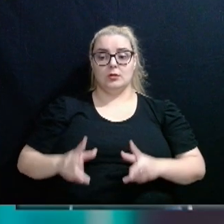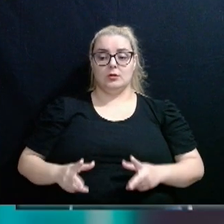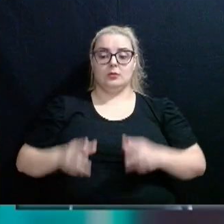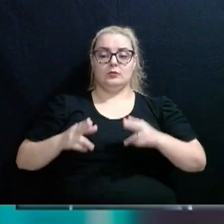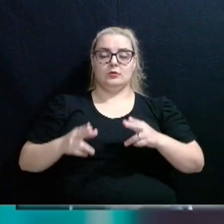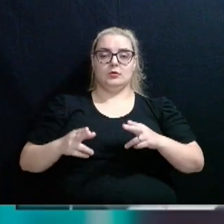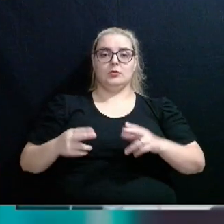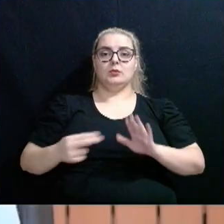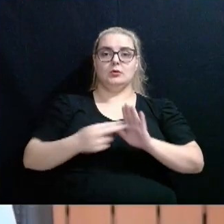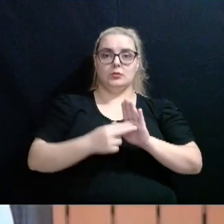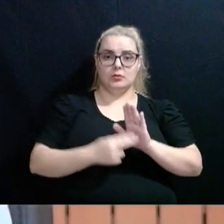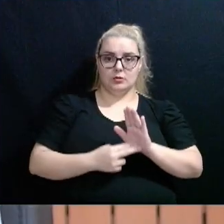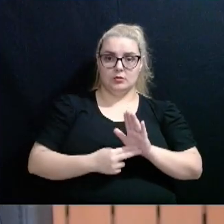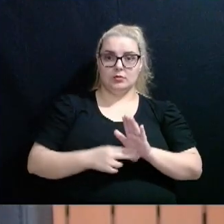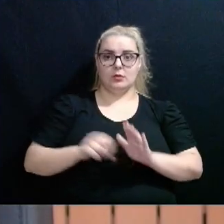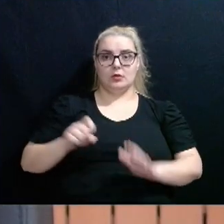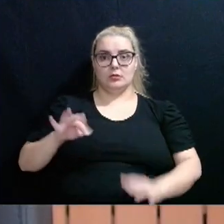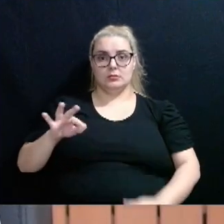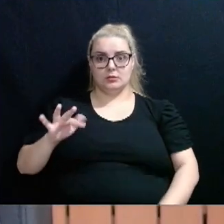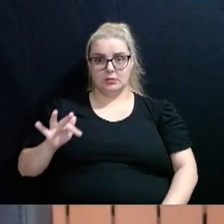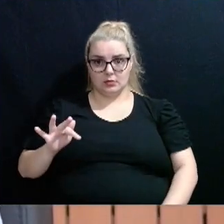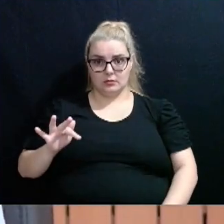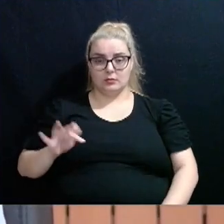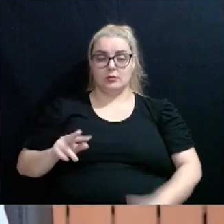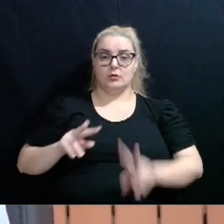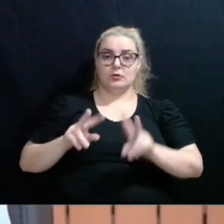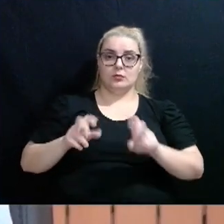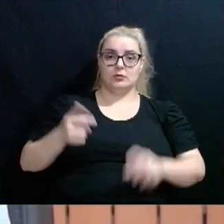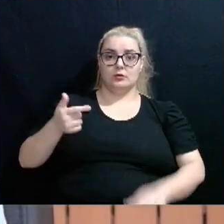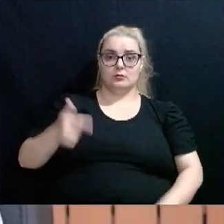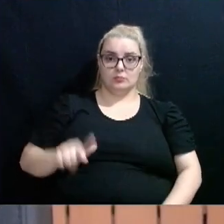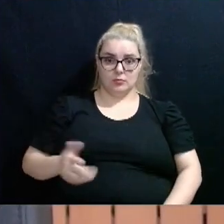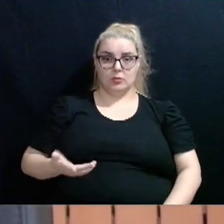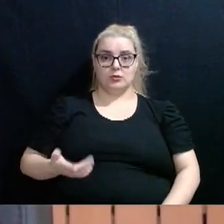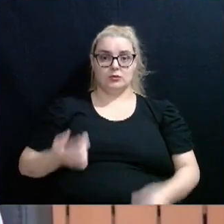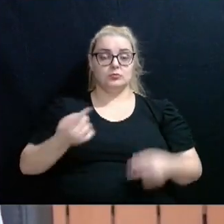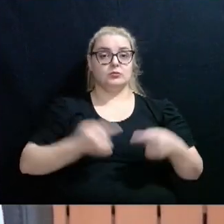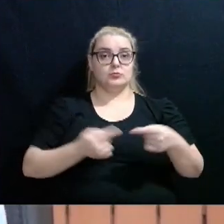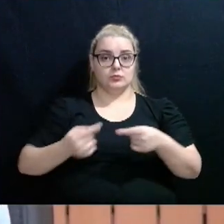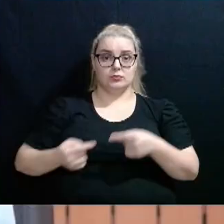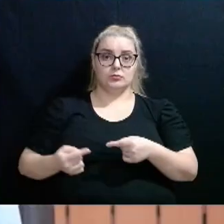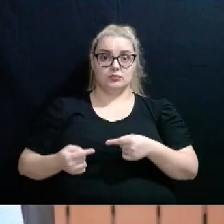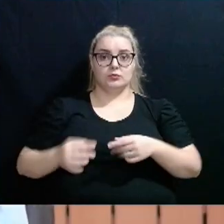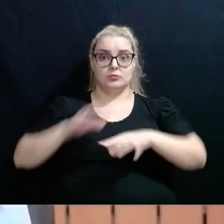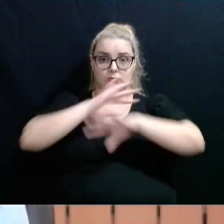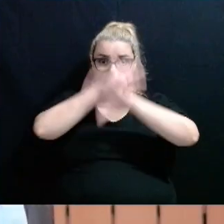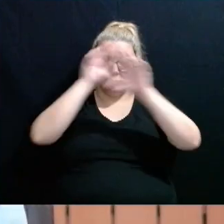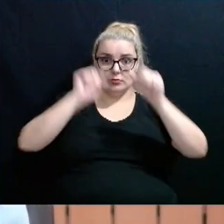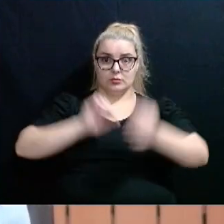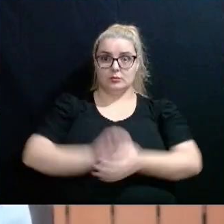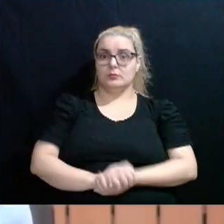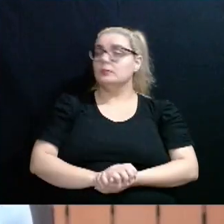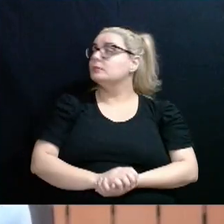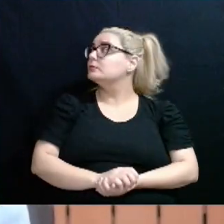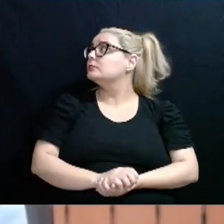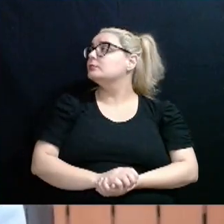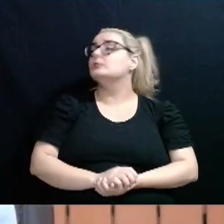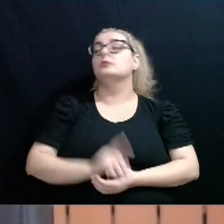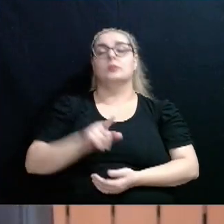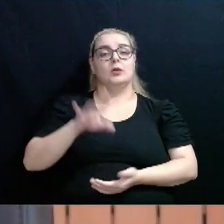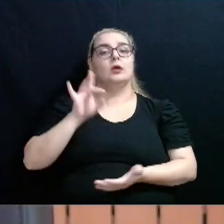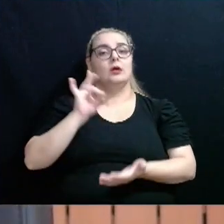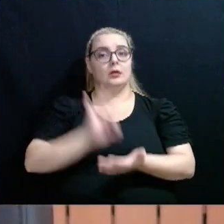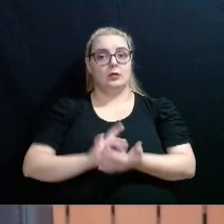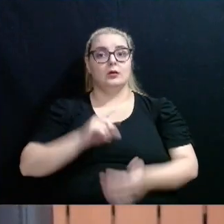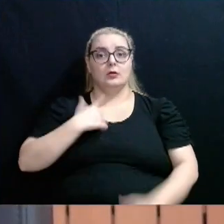pelo STF, o tema continua sendo discutido nos tribunais. Essa é a realidade dos nossos dias